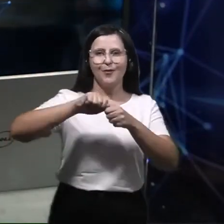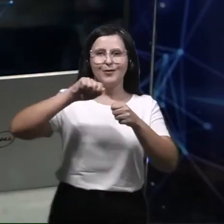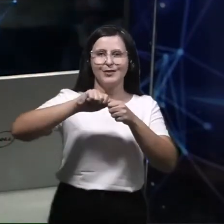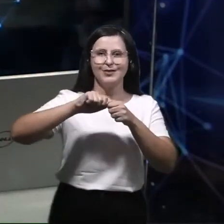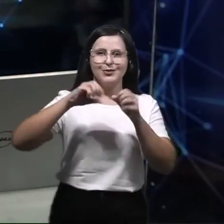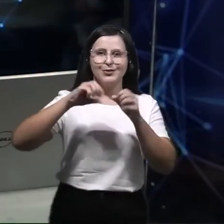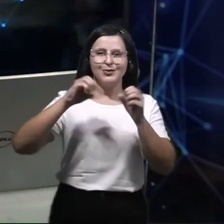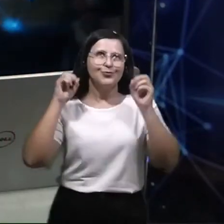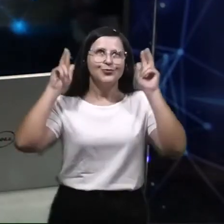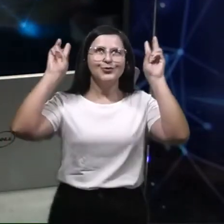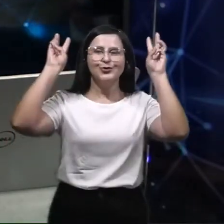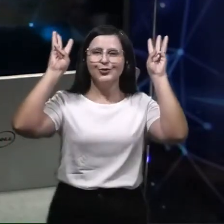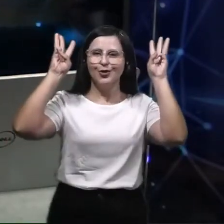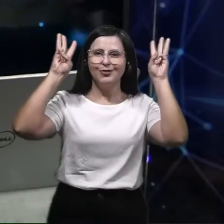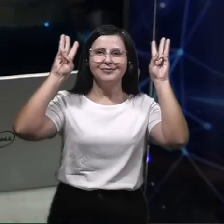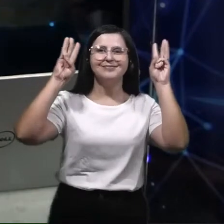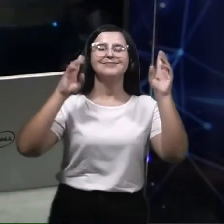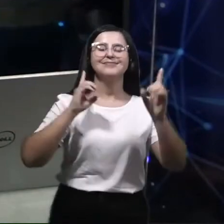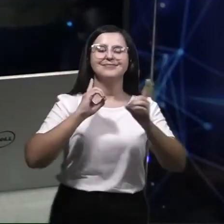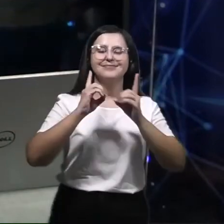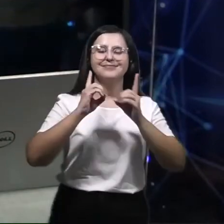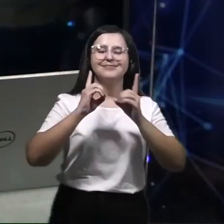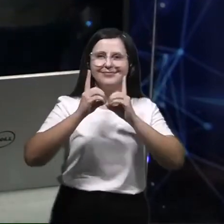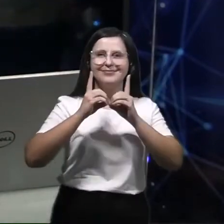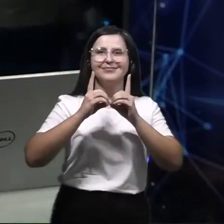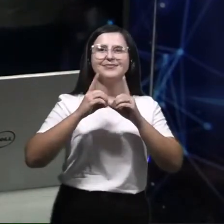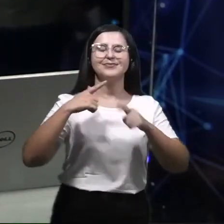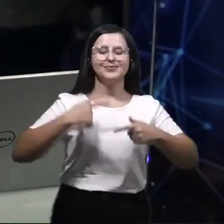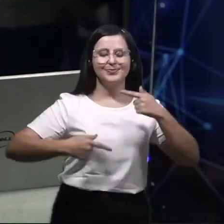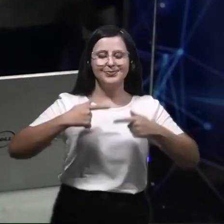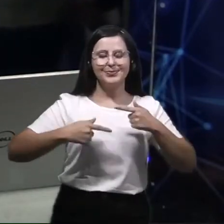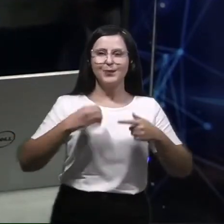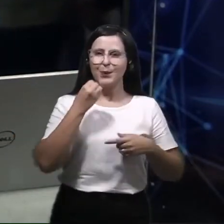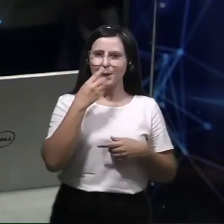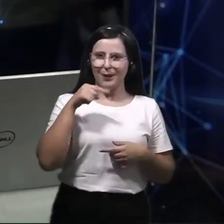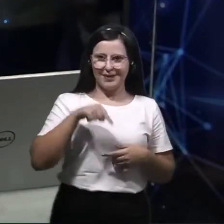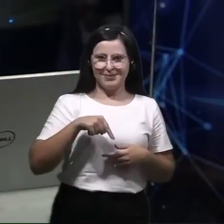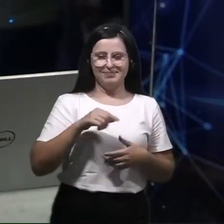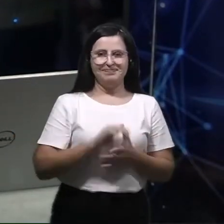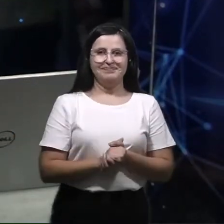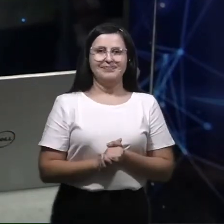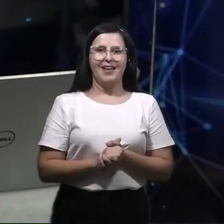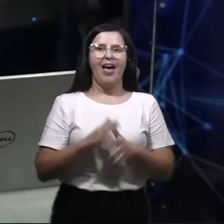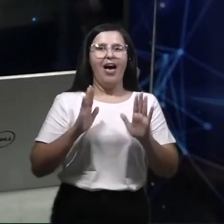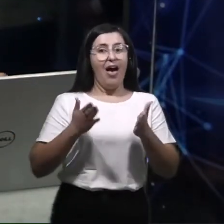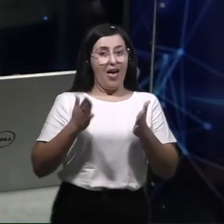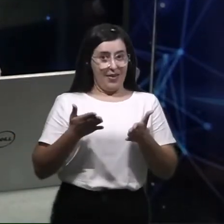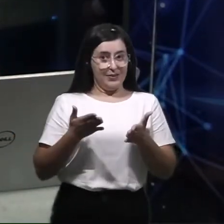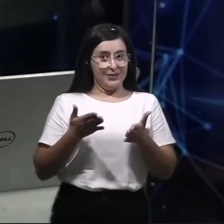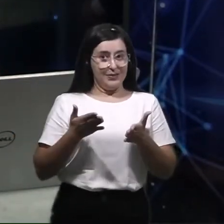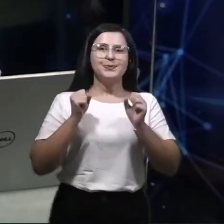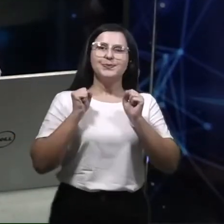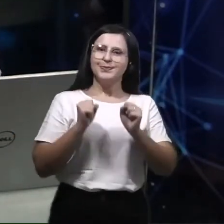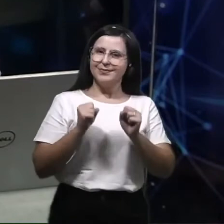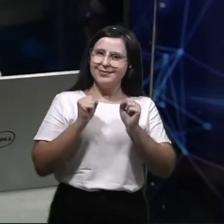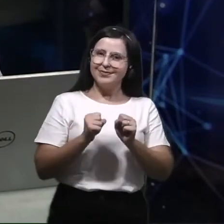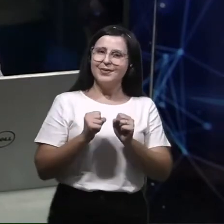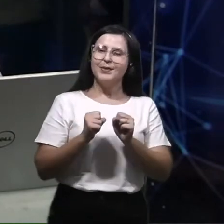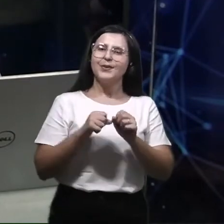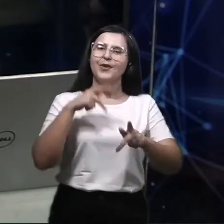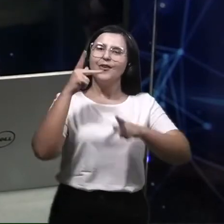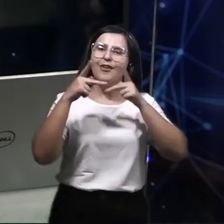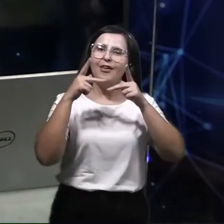show de democracia nas eleições 2020. Vamos passar agora para o bloco onde há as considerações